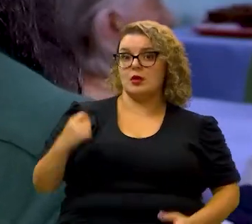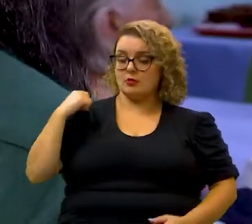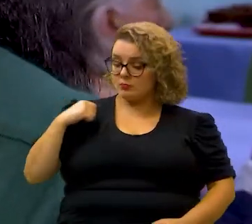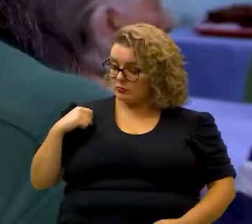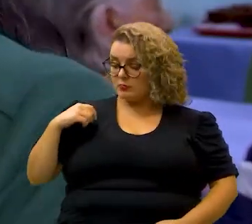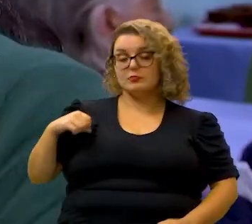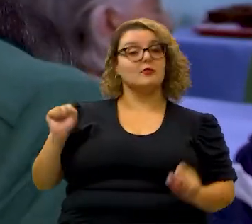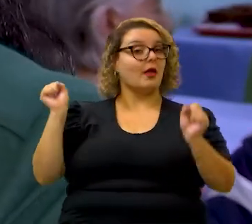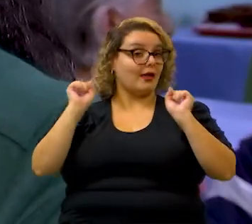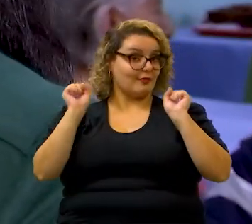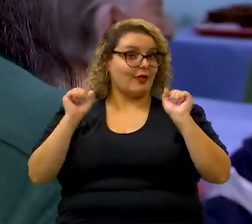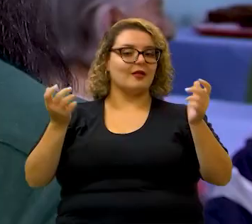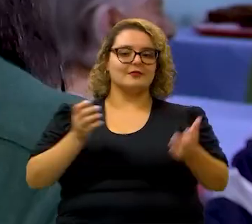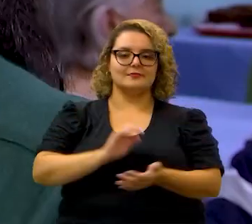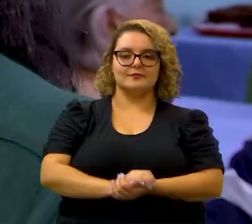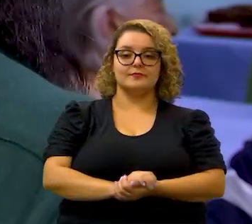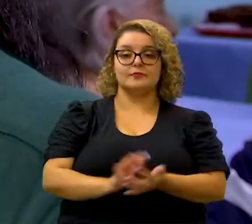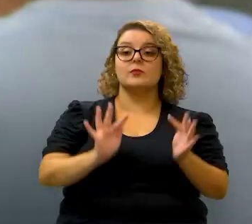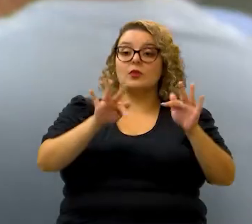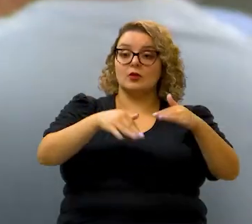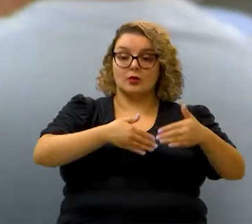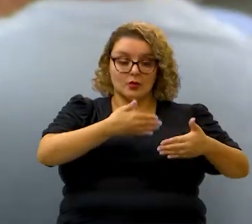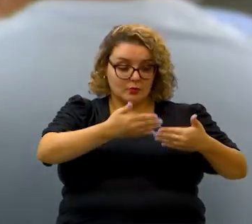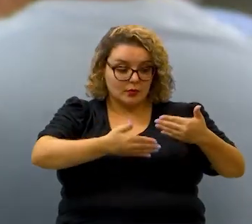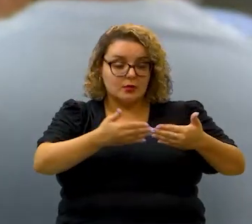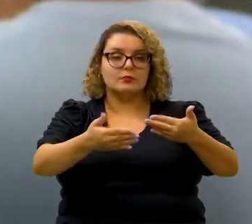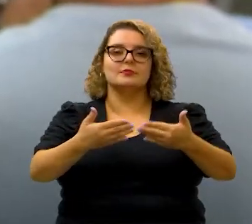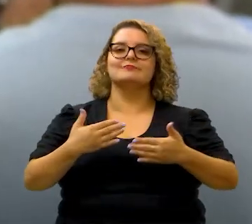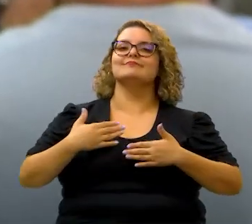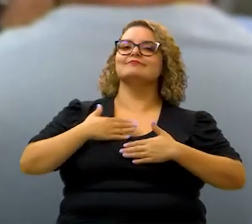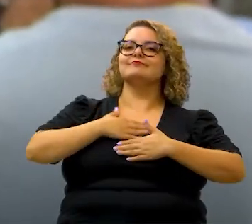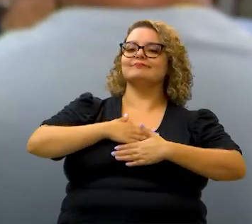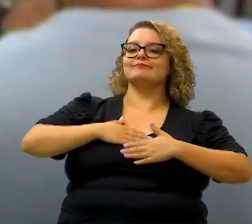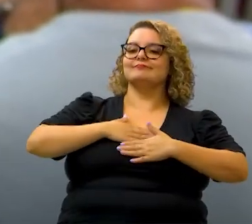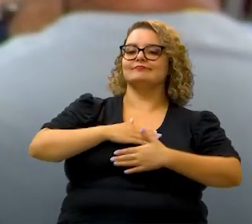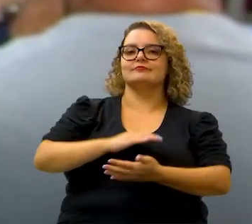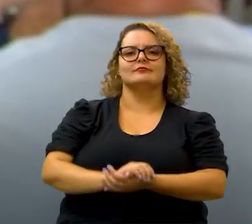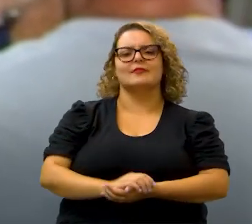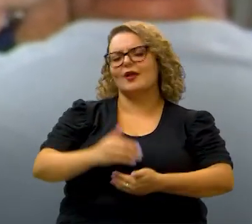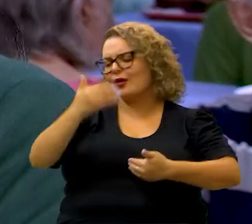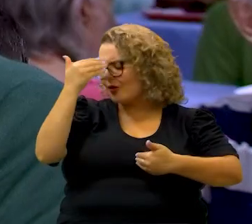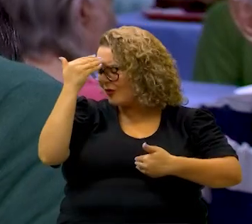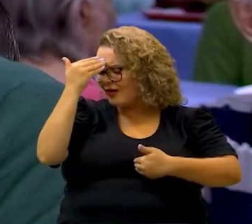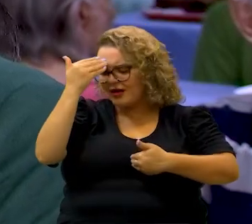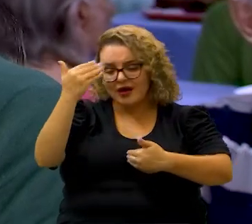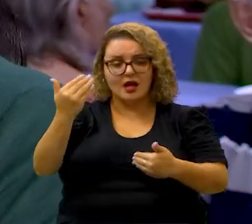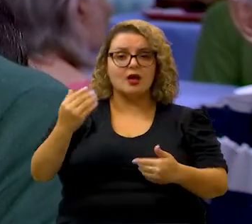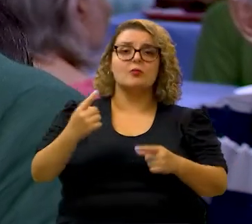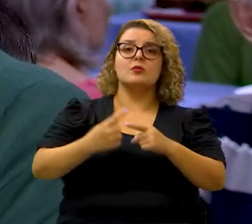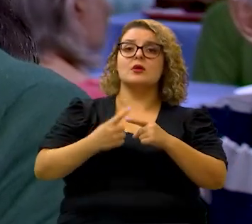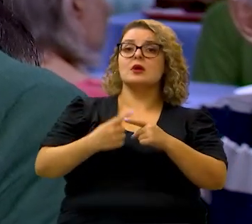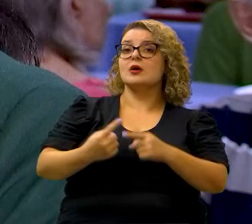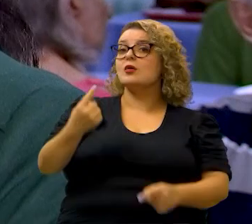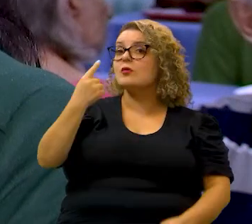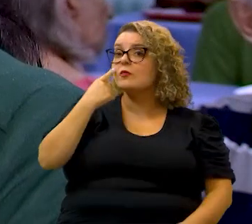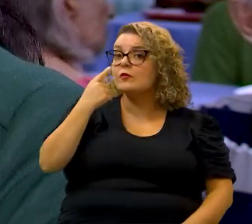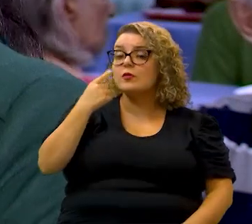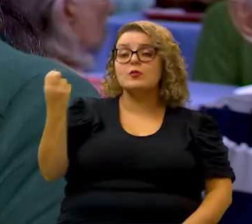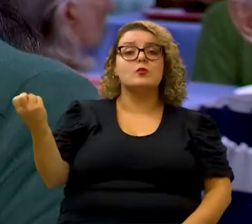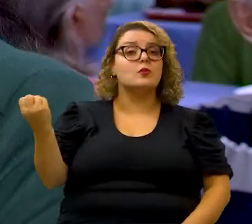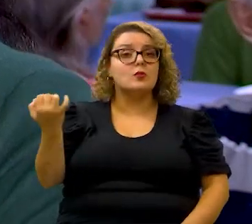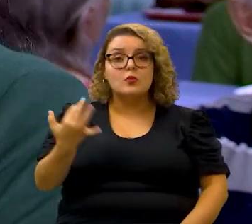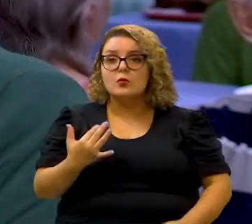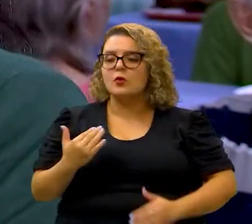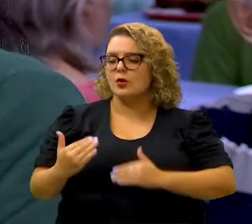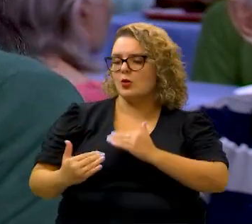quarto, pendurar na bolsa, que elas gostam. No final do processo, a satisfação. Gratificante, porque a gente vê